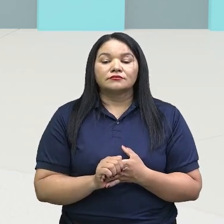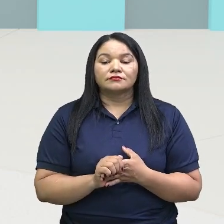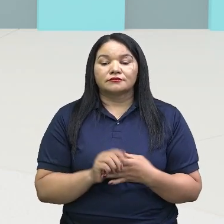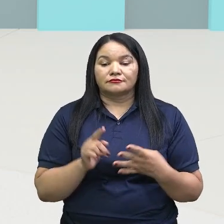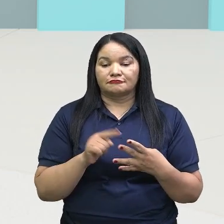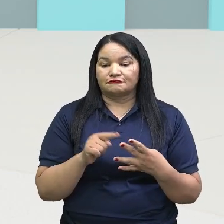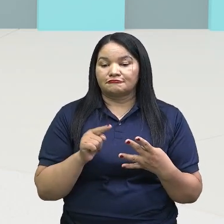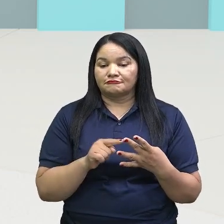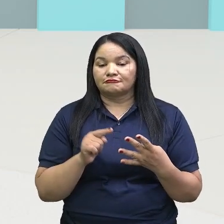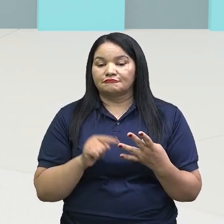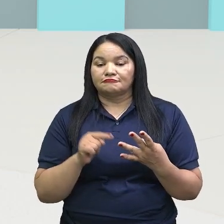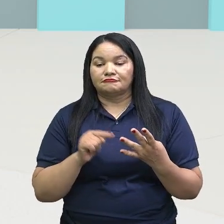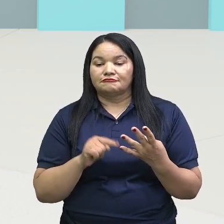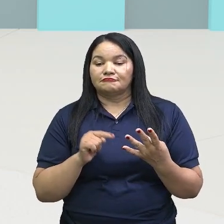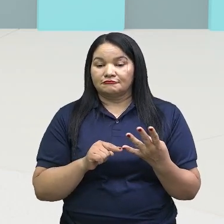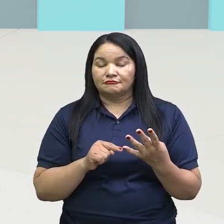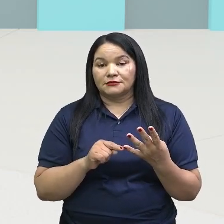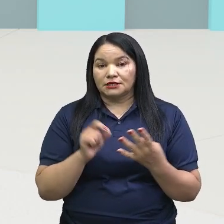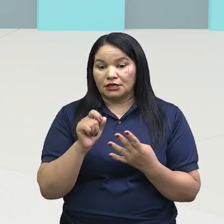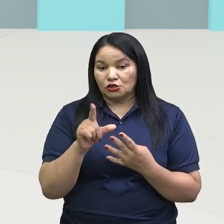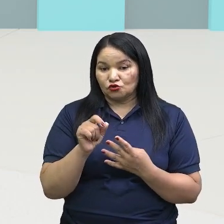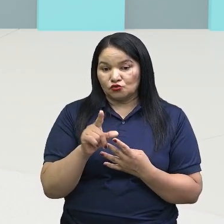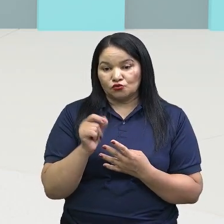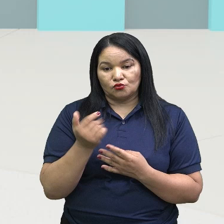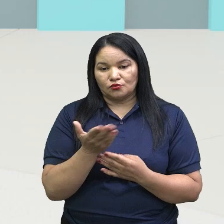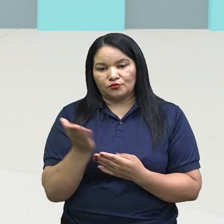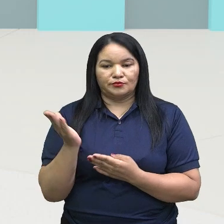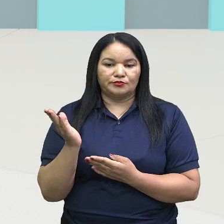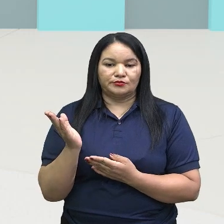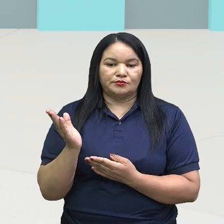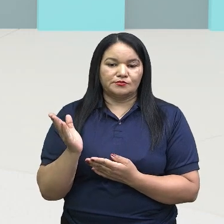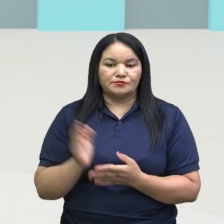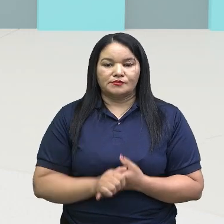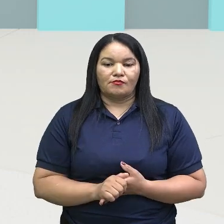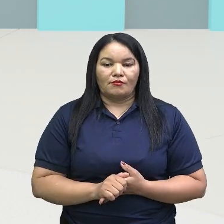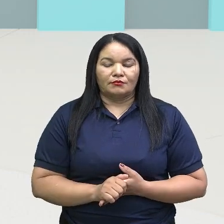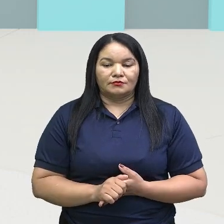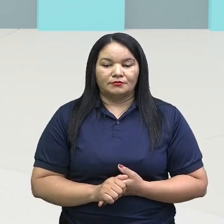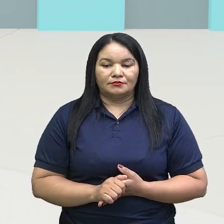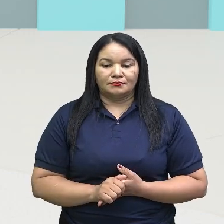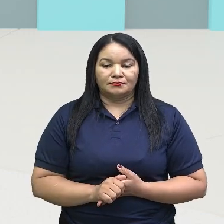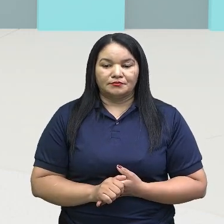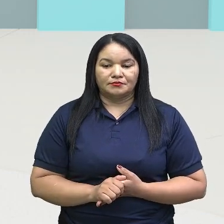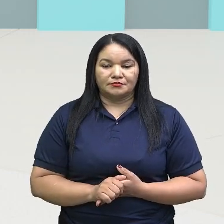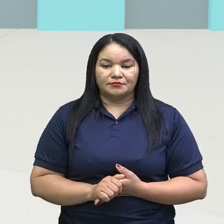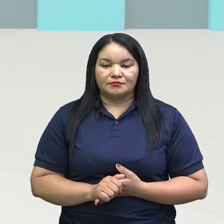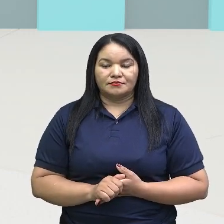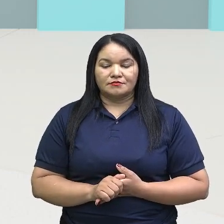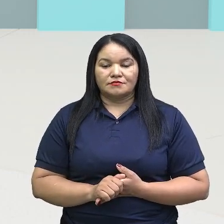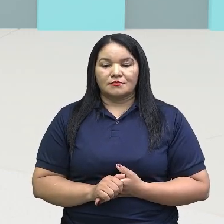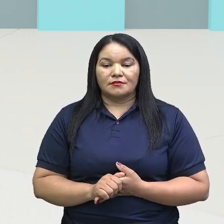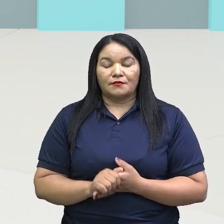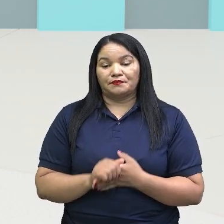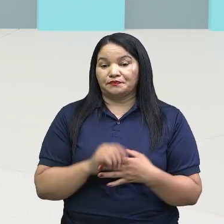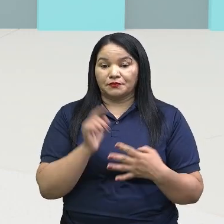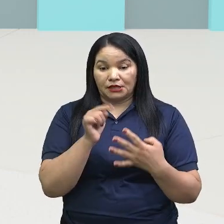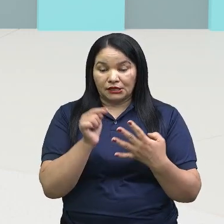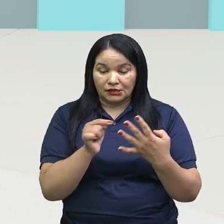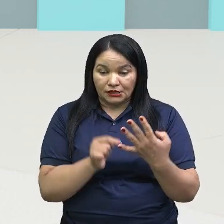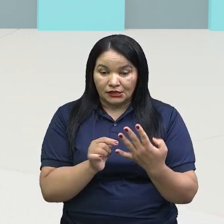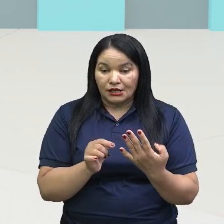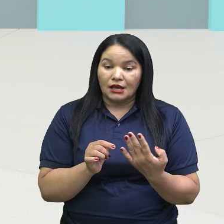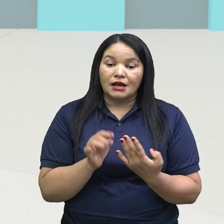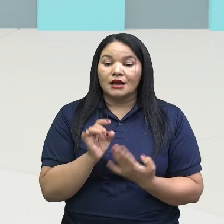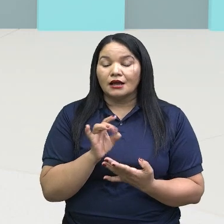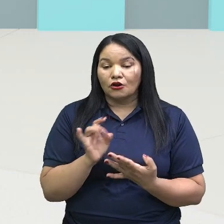que, ainda que, mesmo que, se bem que, por mais que. Então, todas essas conjunções,